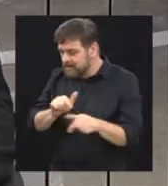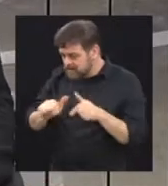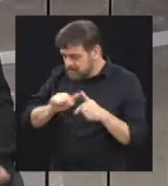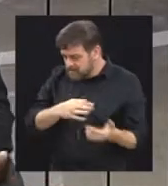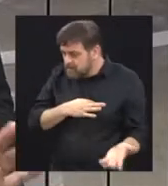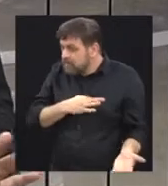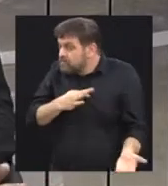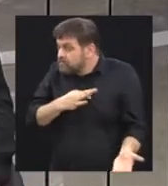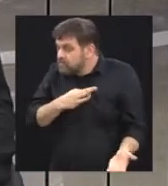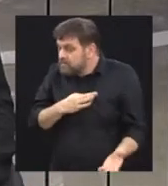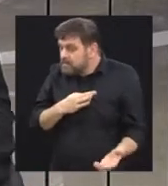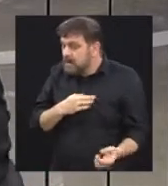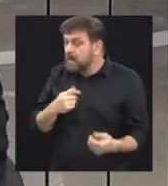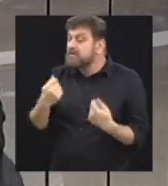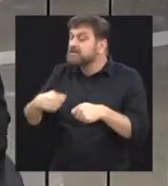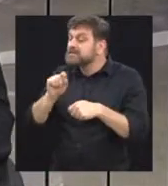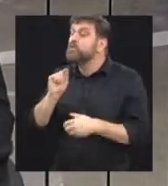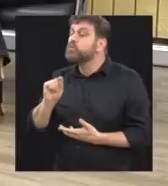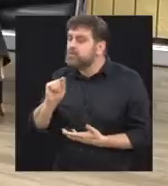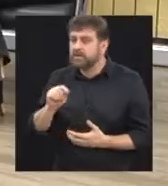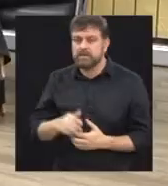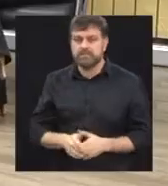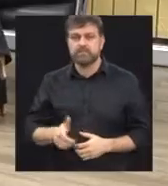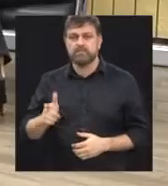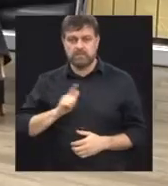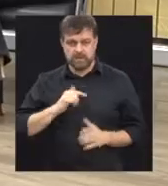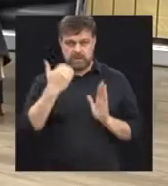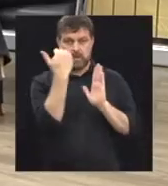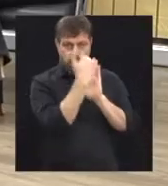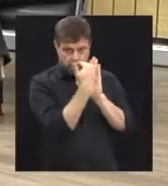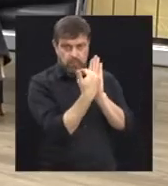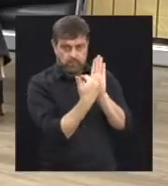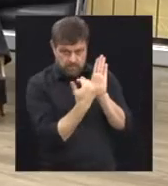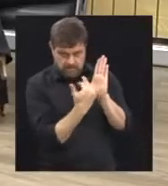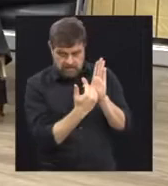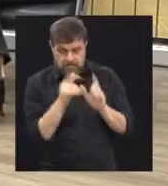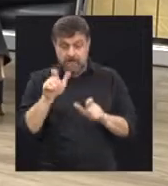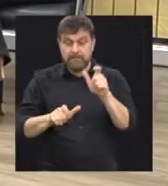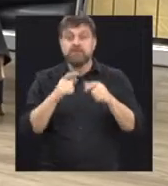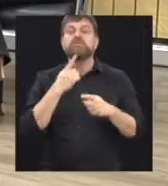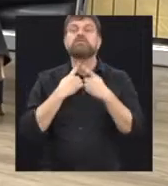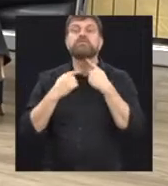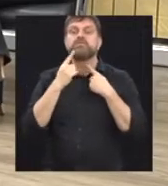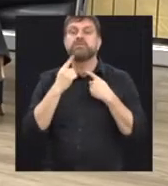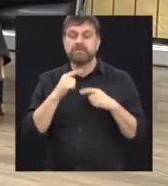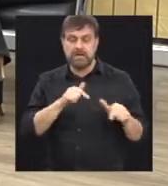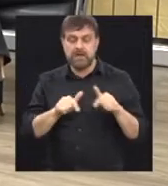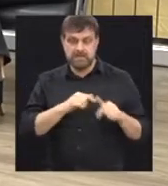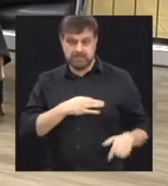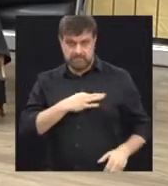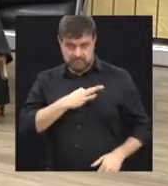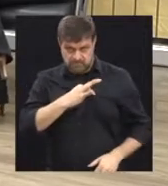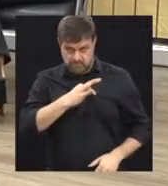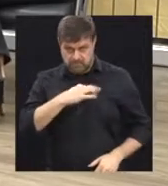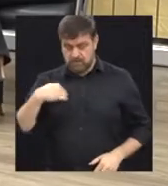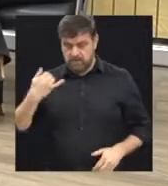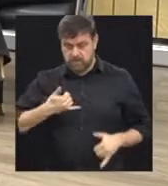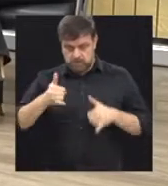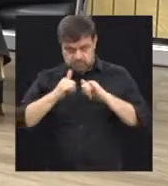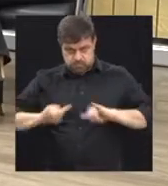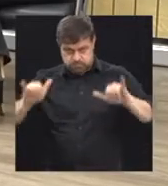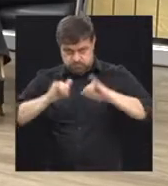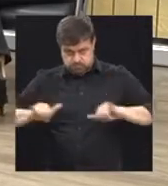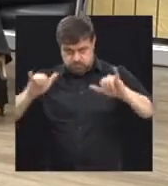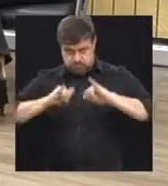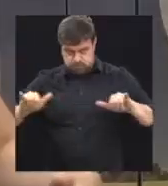voluntário, o que a entidade hoje mais precisaria? Existe um programa de trabalho voluntário Então, nós divulgamos quando